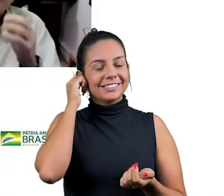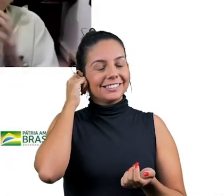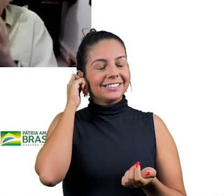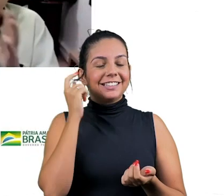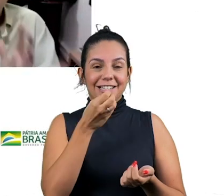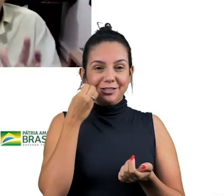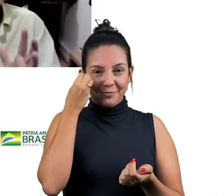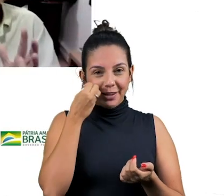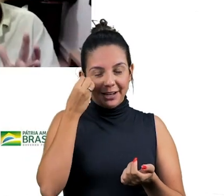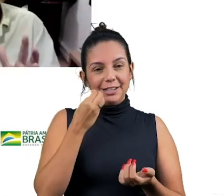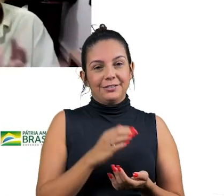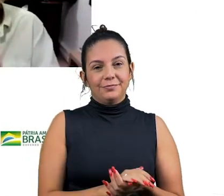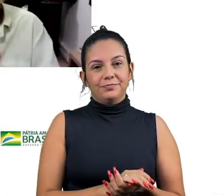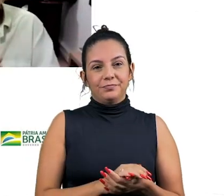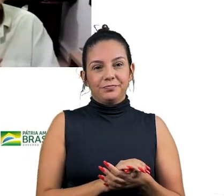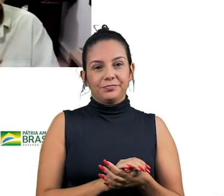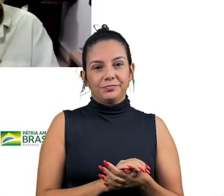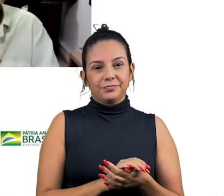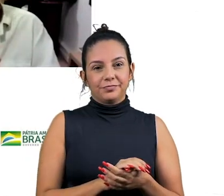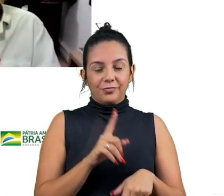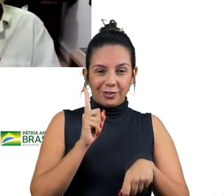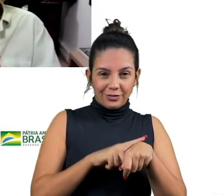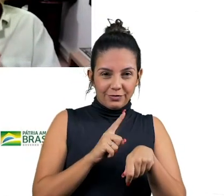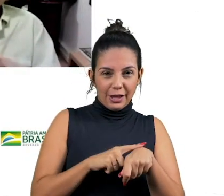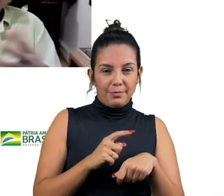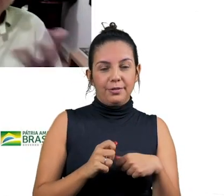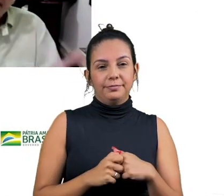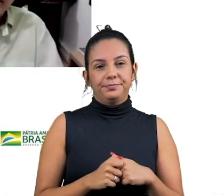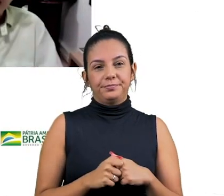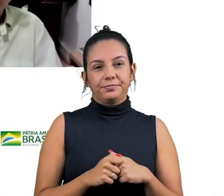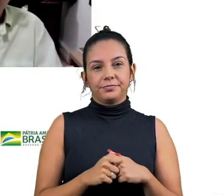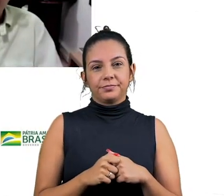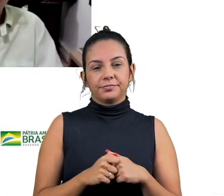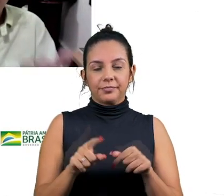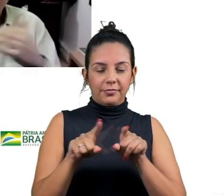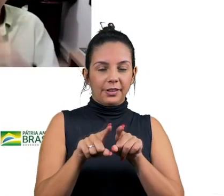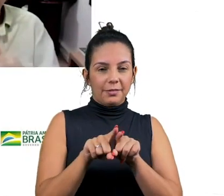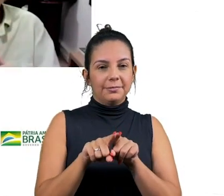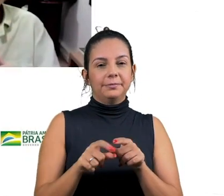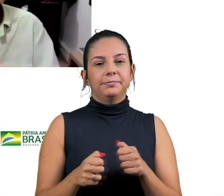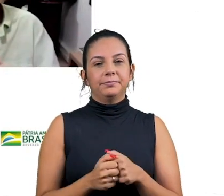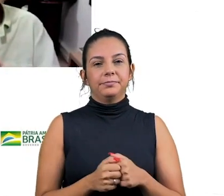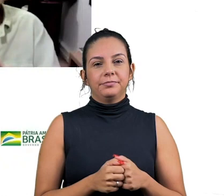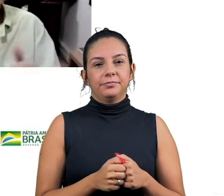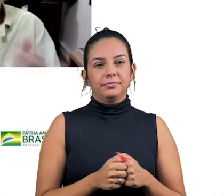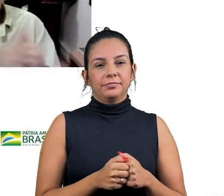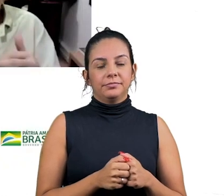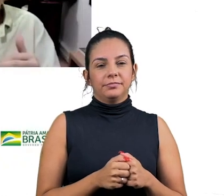experiência subjetiva do tempo, ela também é